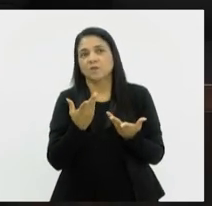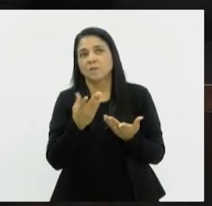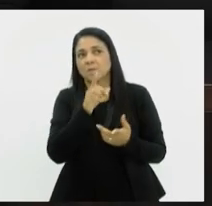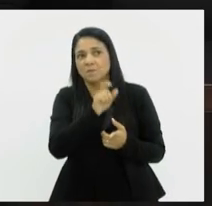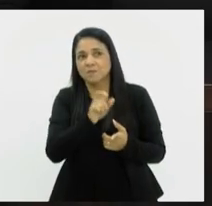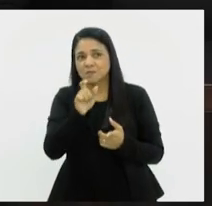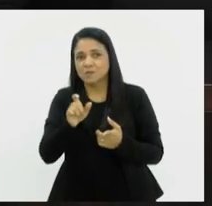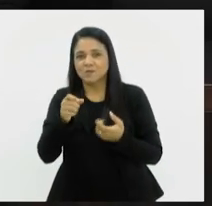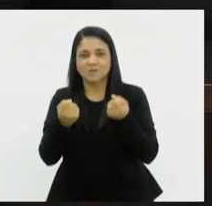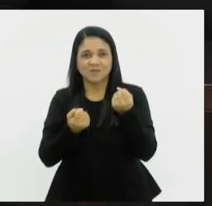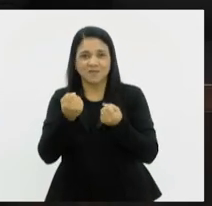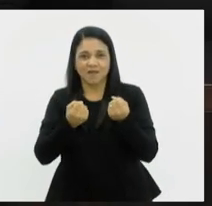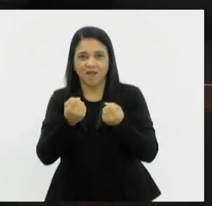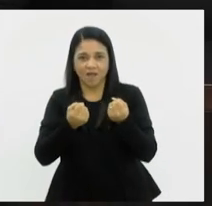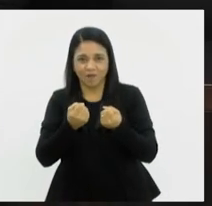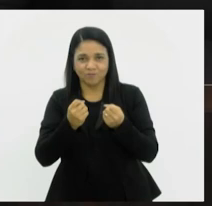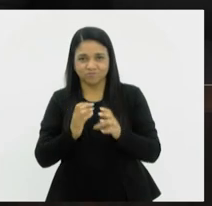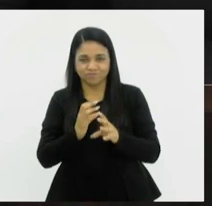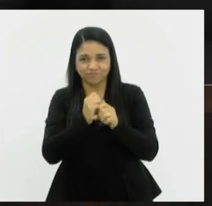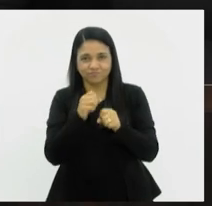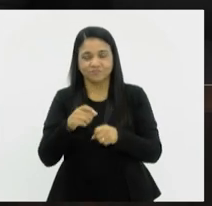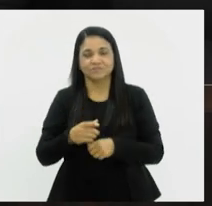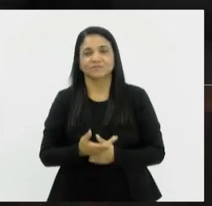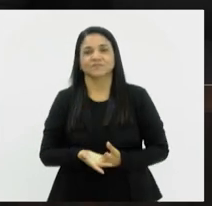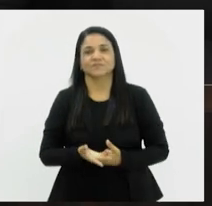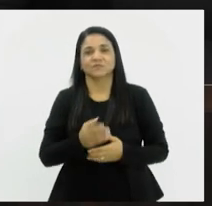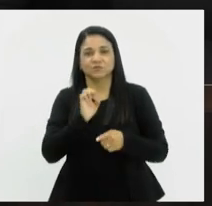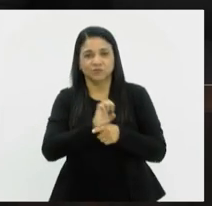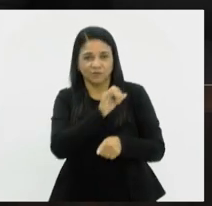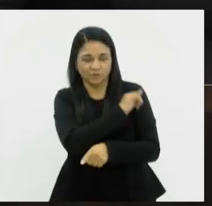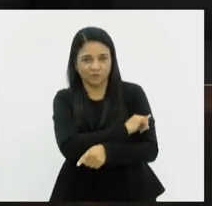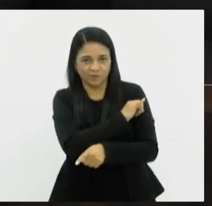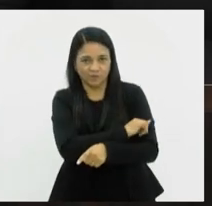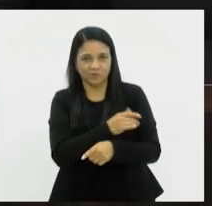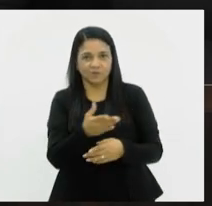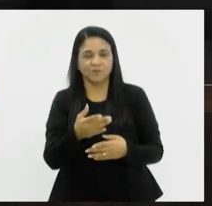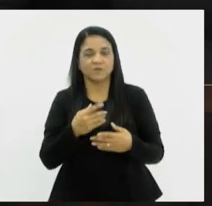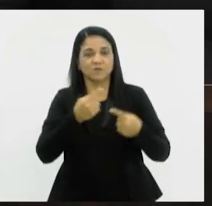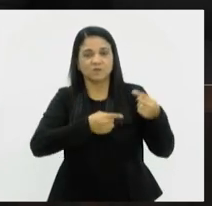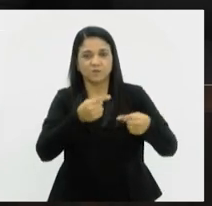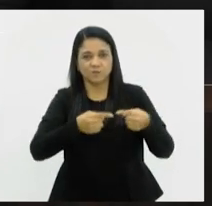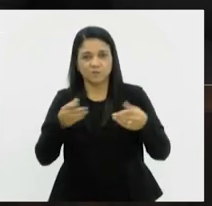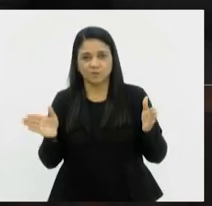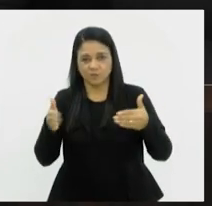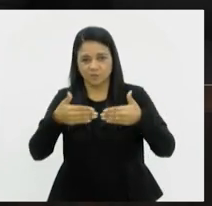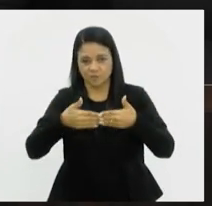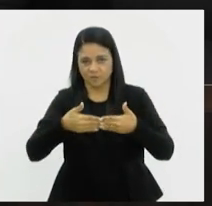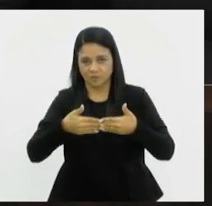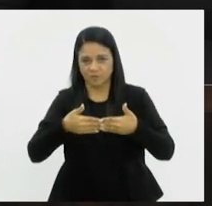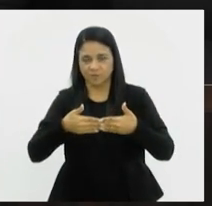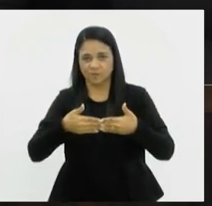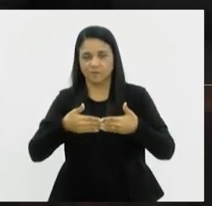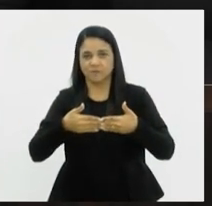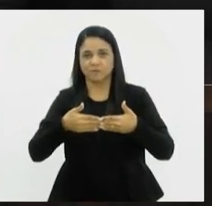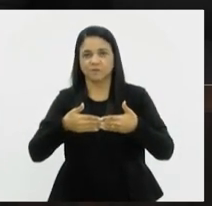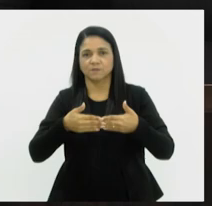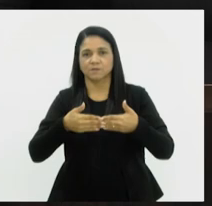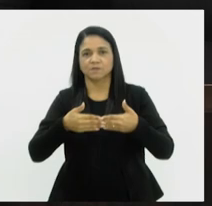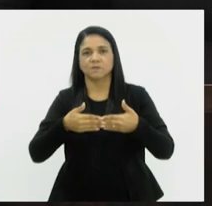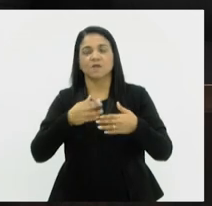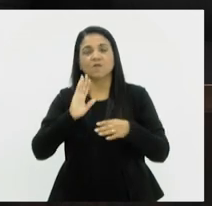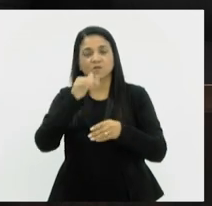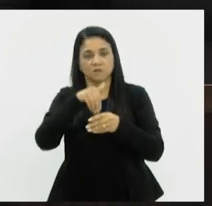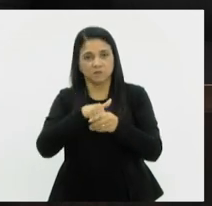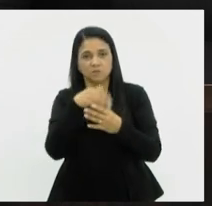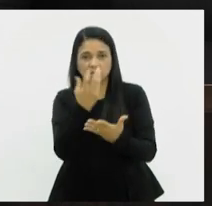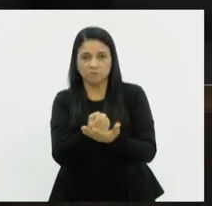antigomobilista no âmbito do Estado do Rio de Janeiro. Em discussão, não havendo quem queira discutir, encerrada a discussão. Em